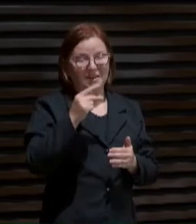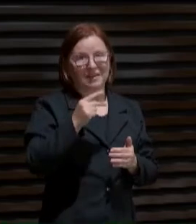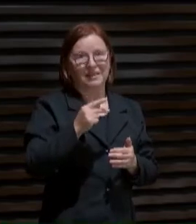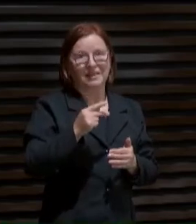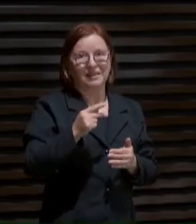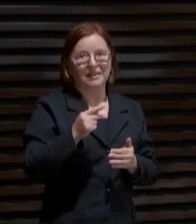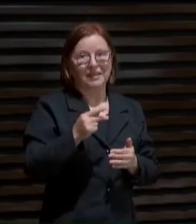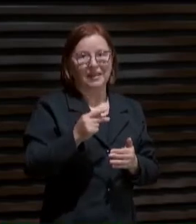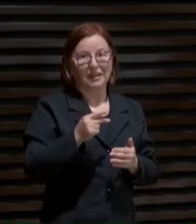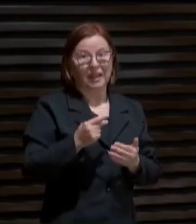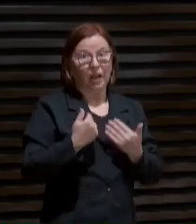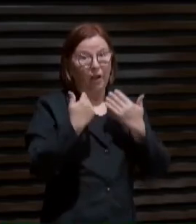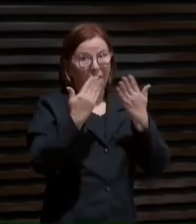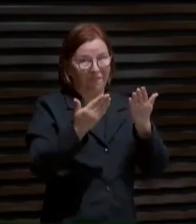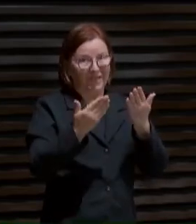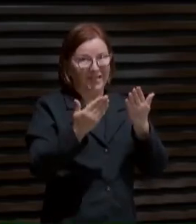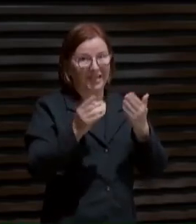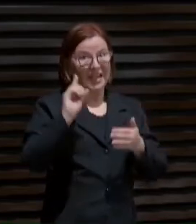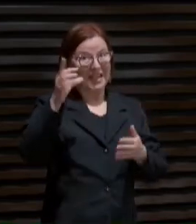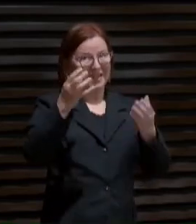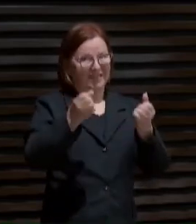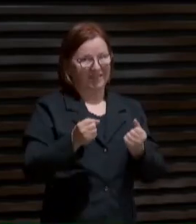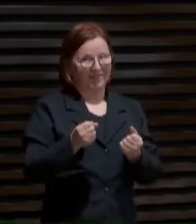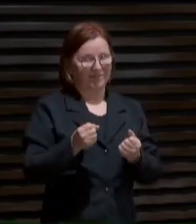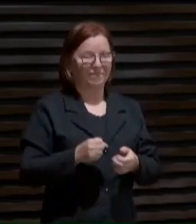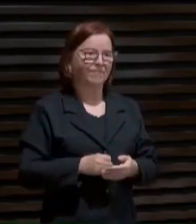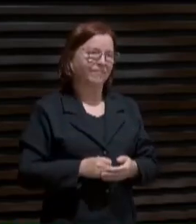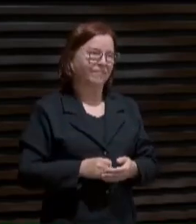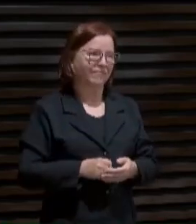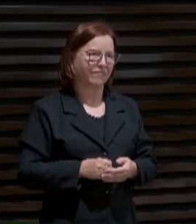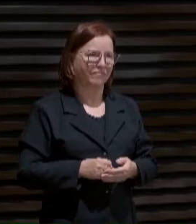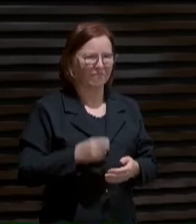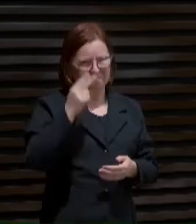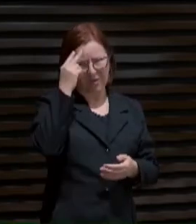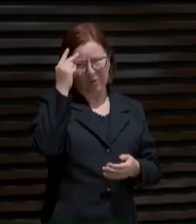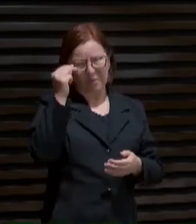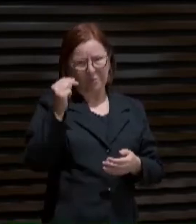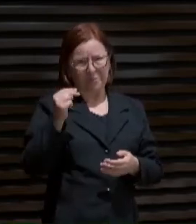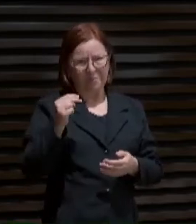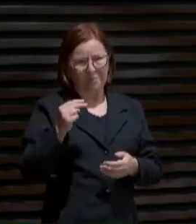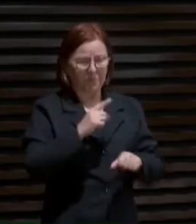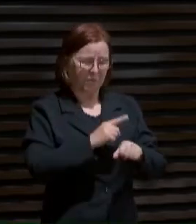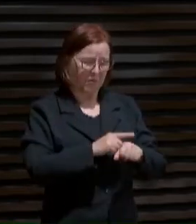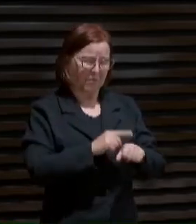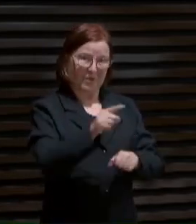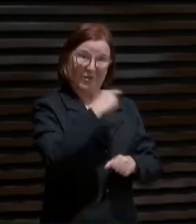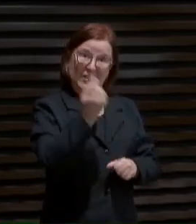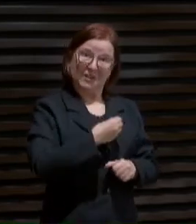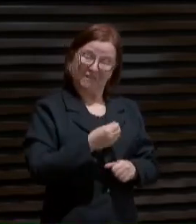diante dele e é comum em algum momento da vida